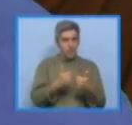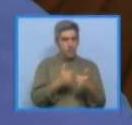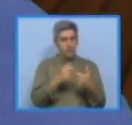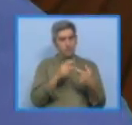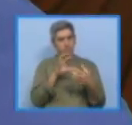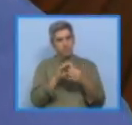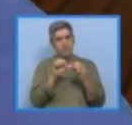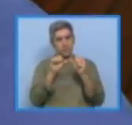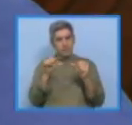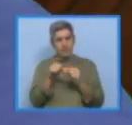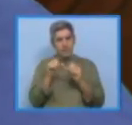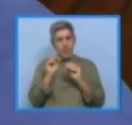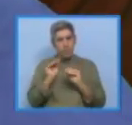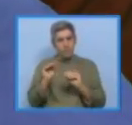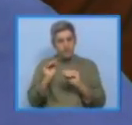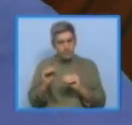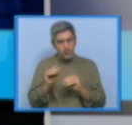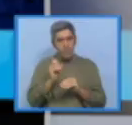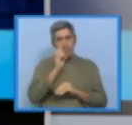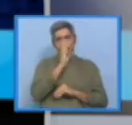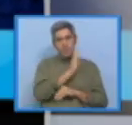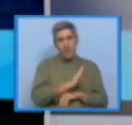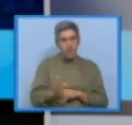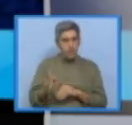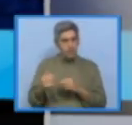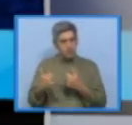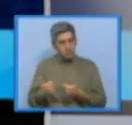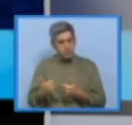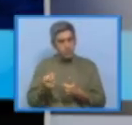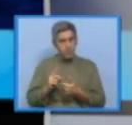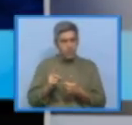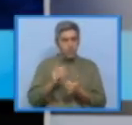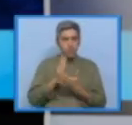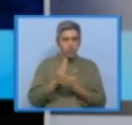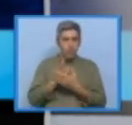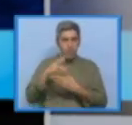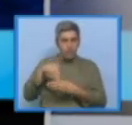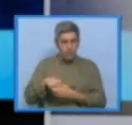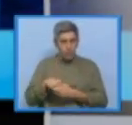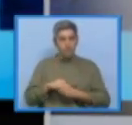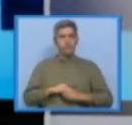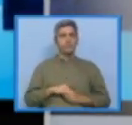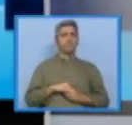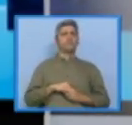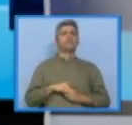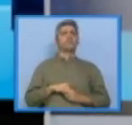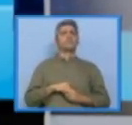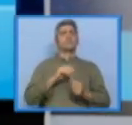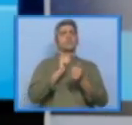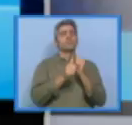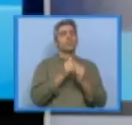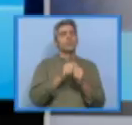no sistema educativo, por exemplo, e na prática escolar, se o desporto